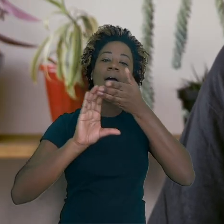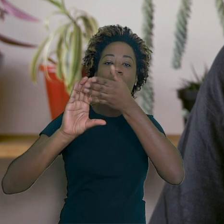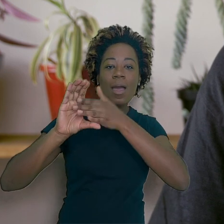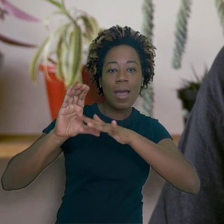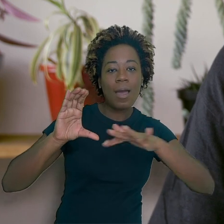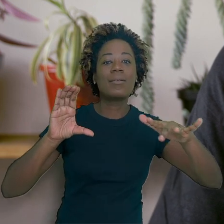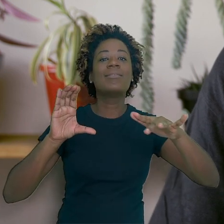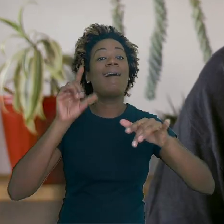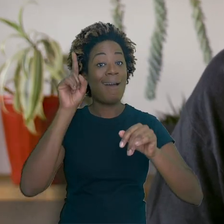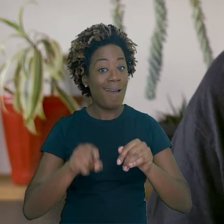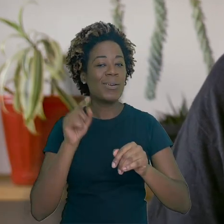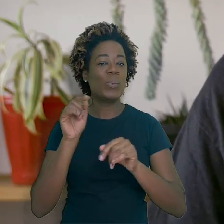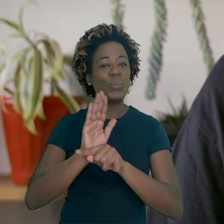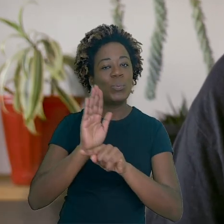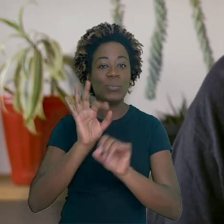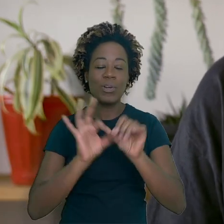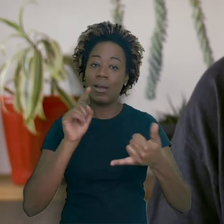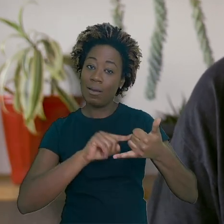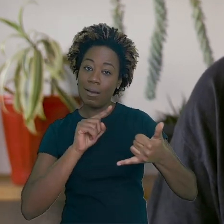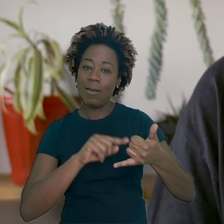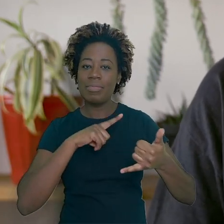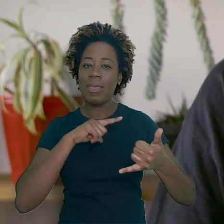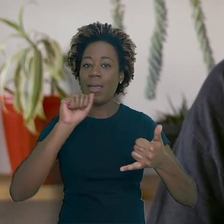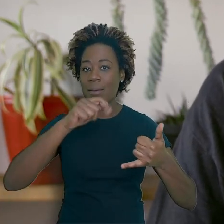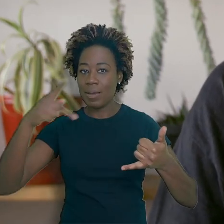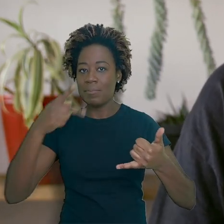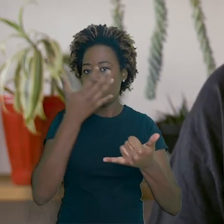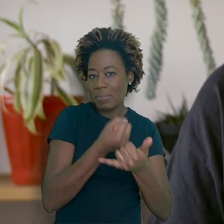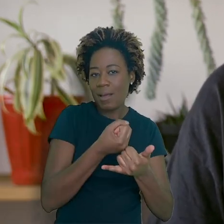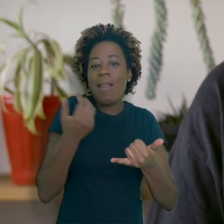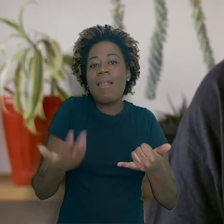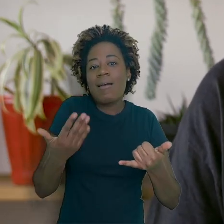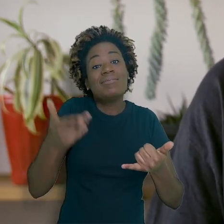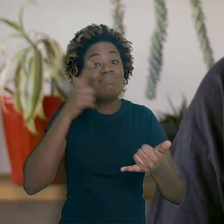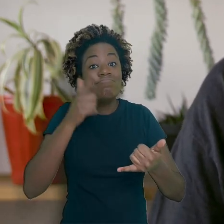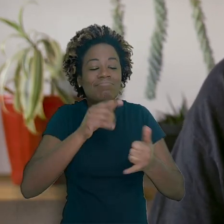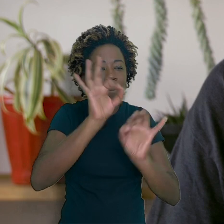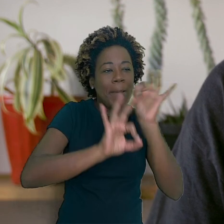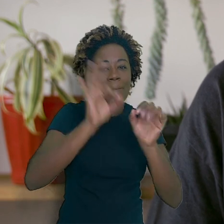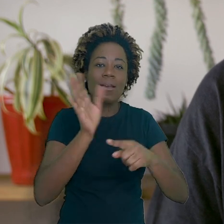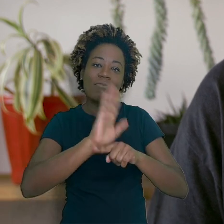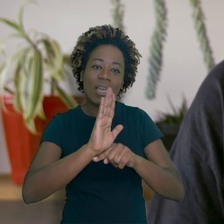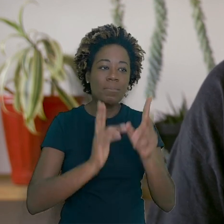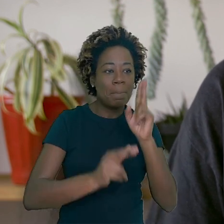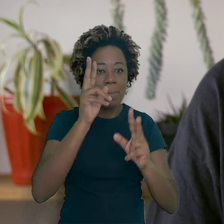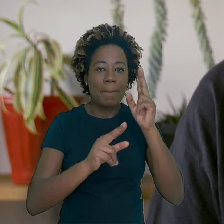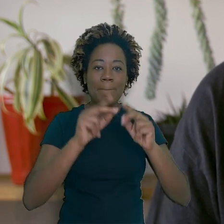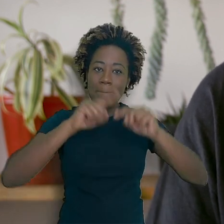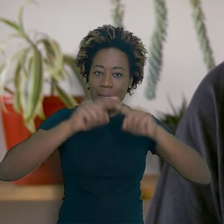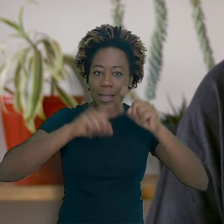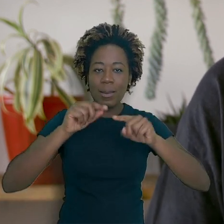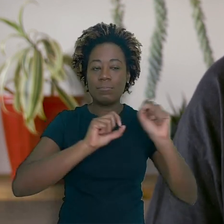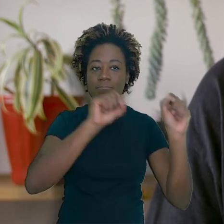super úteis no dia a dia da produção. Se for no seu celular, tem um aplicativo que é leve e você pode editar vídeos, produzir material